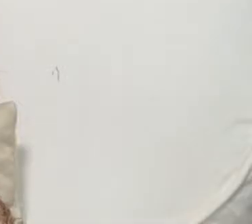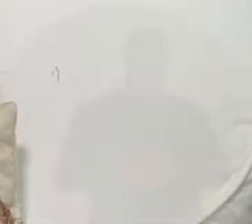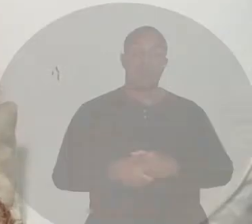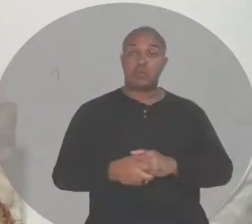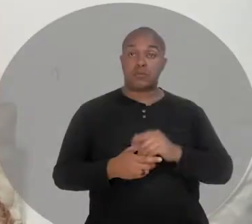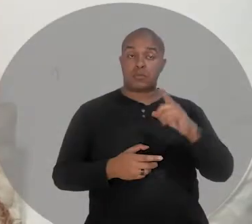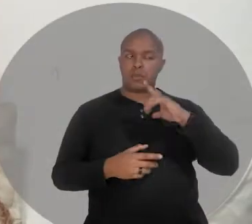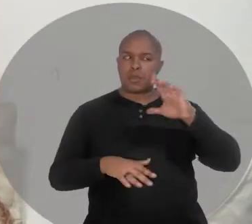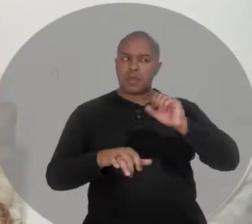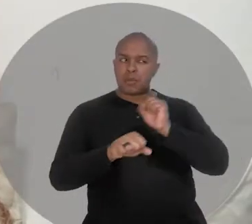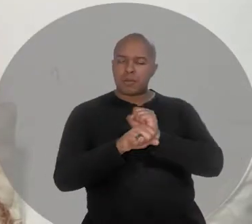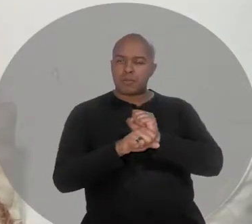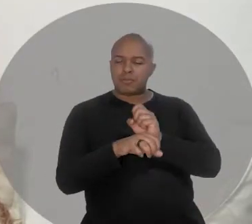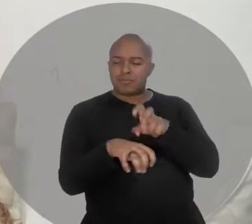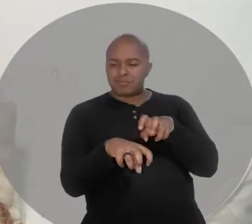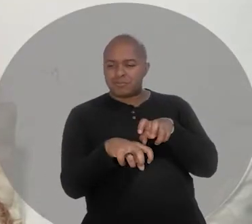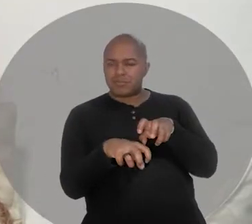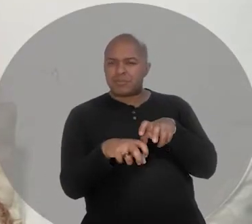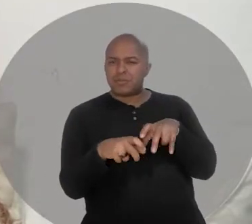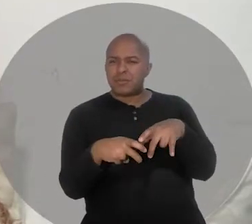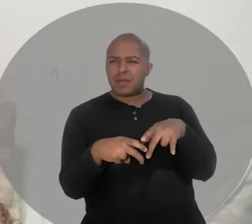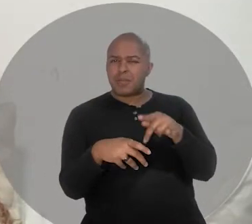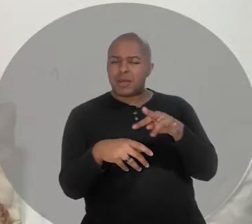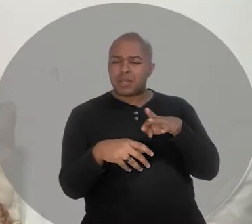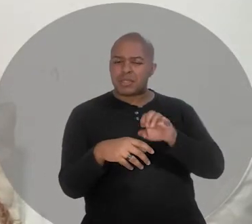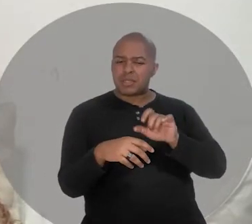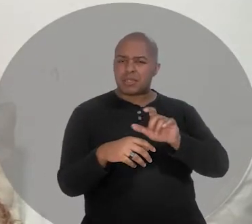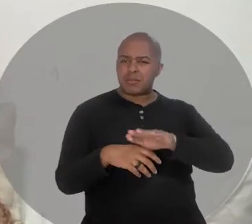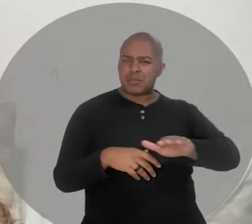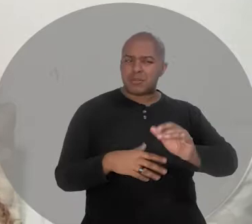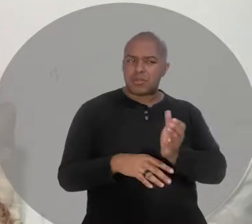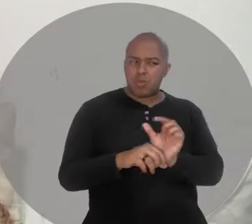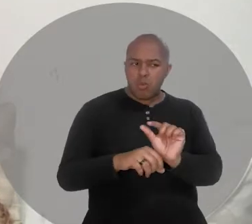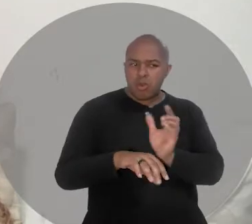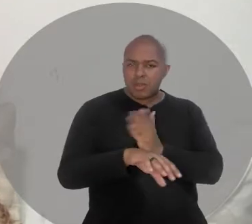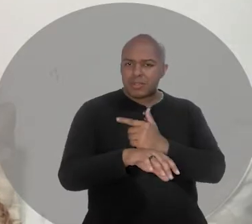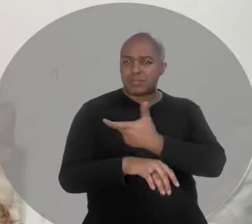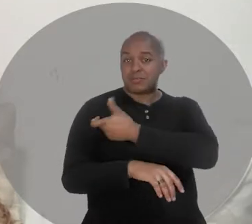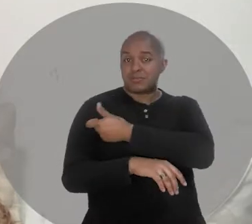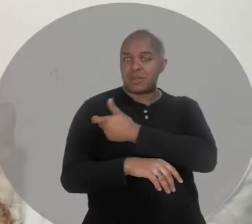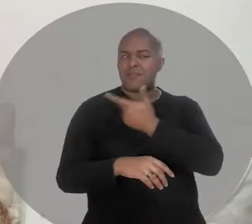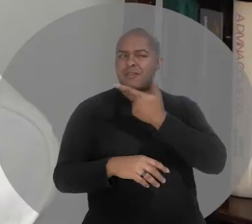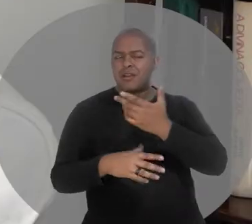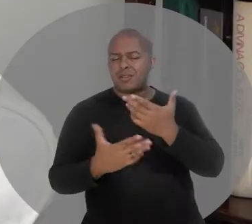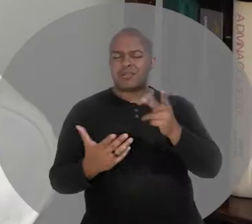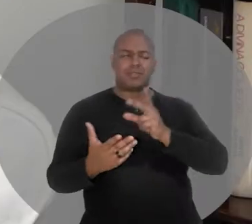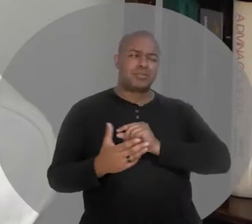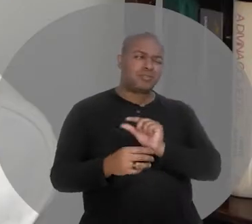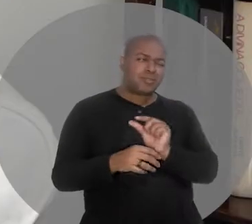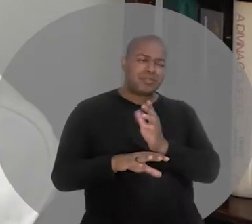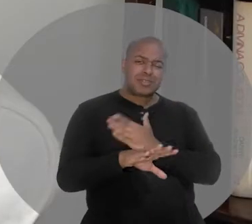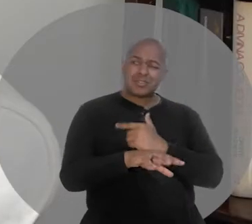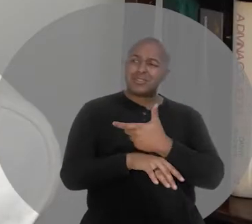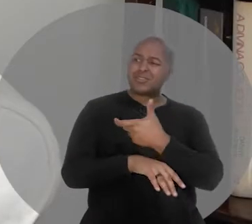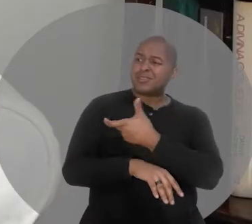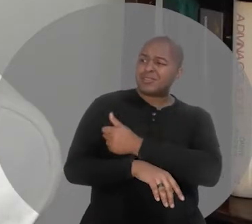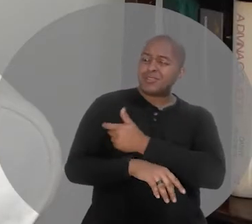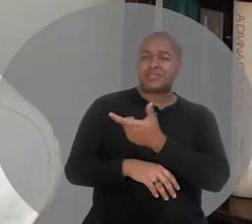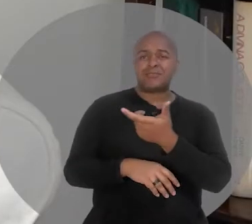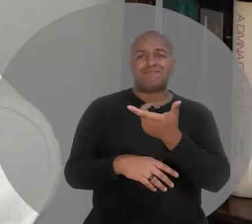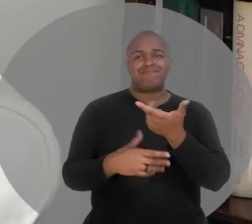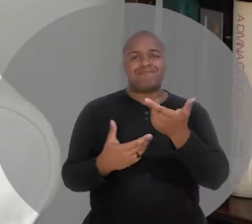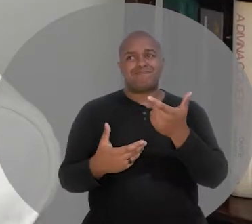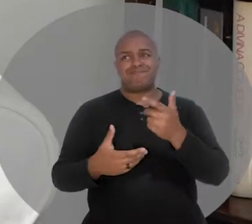Que ela pegou paralisia infantil, Ela teve um pouquinho antes de vir a vacina. Ela falava isso, foi um pouquinho antes de ter a